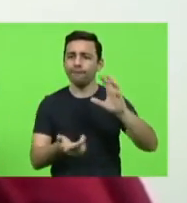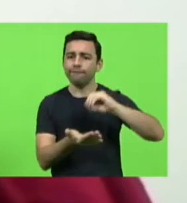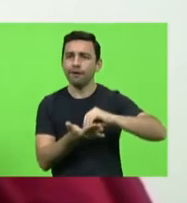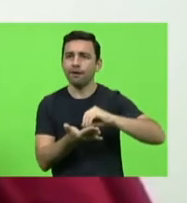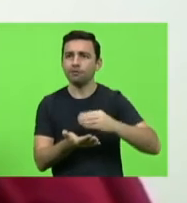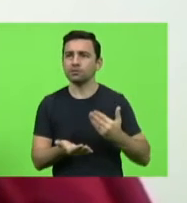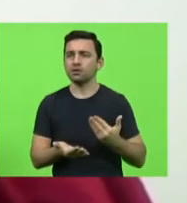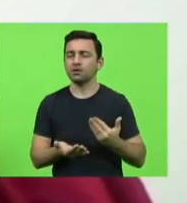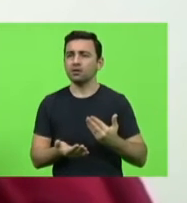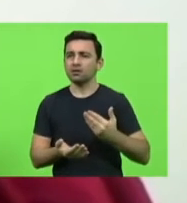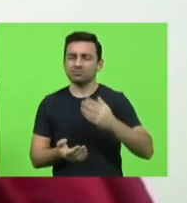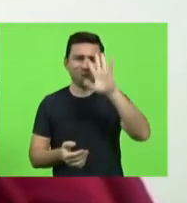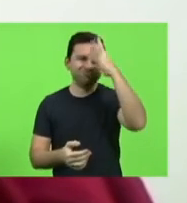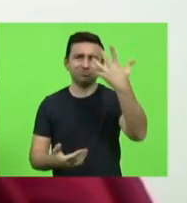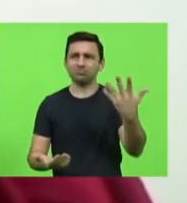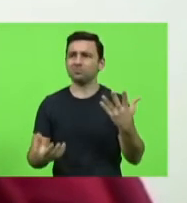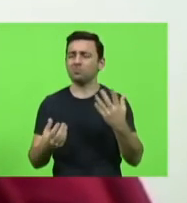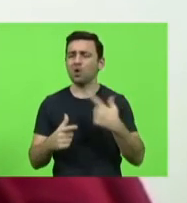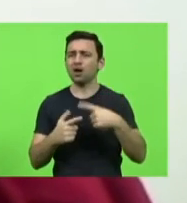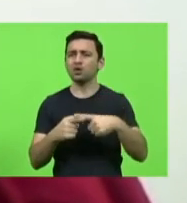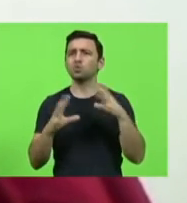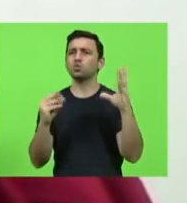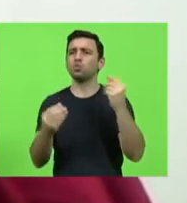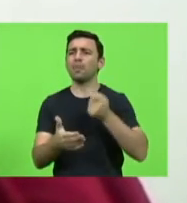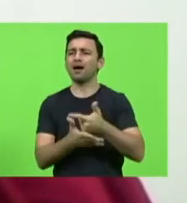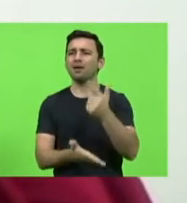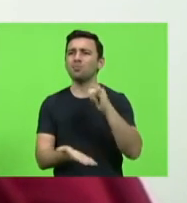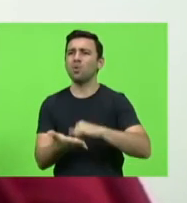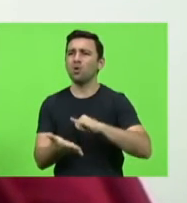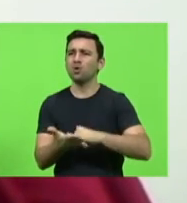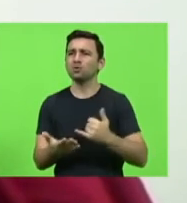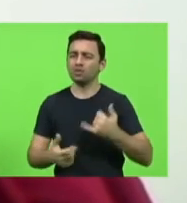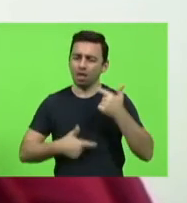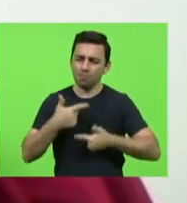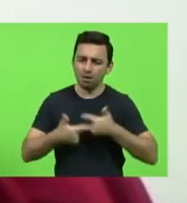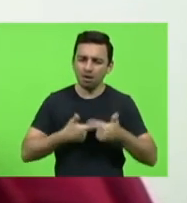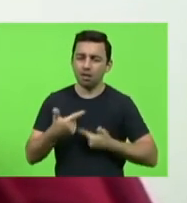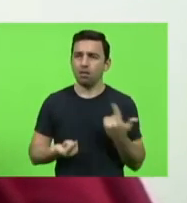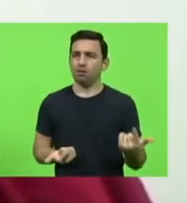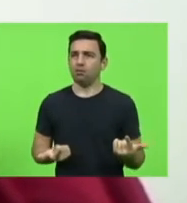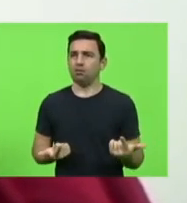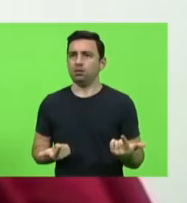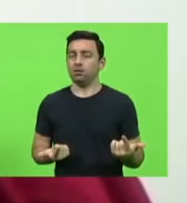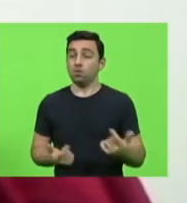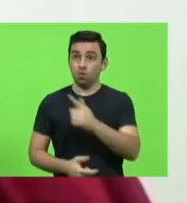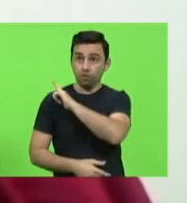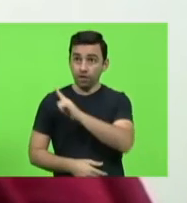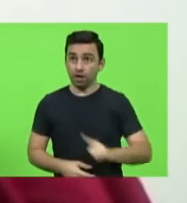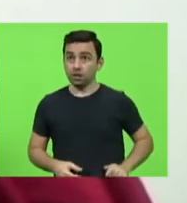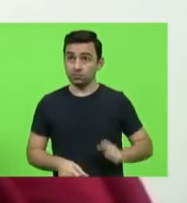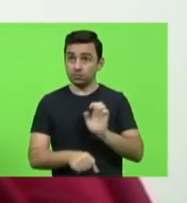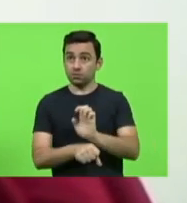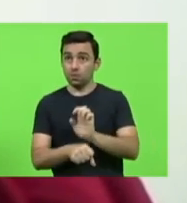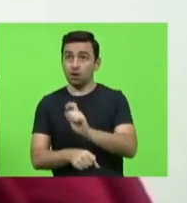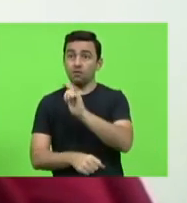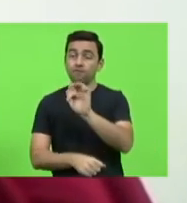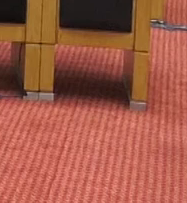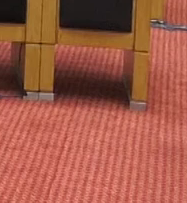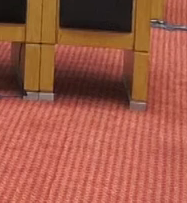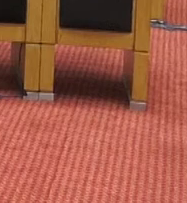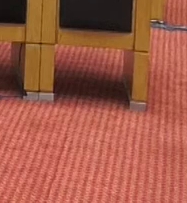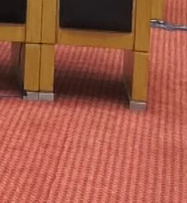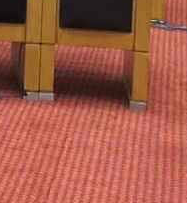Luciane Carminati repercutiu os números na área da educação apresentados pelo secretário de Estado da Fazenda, Paulo